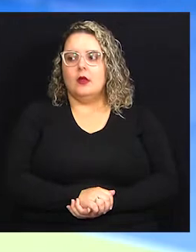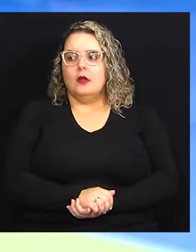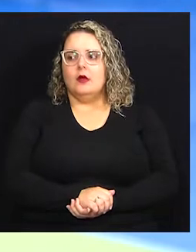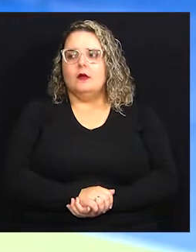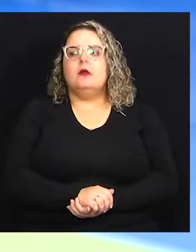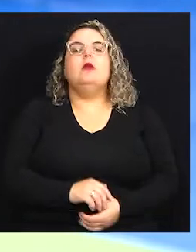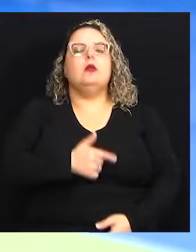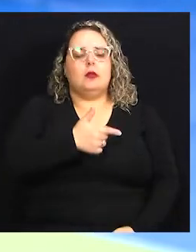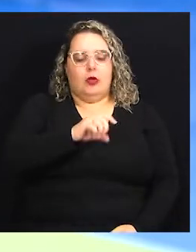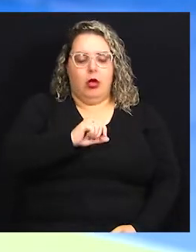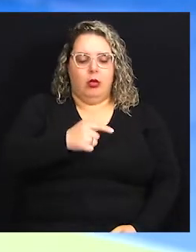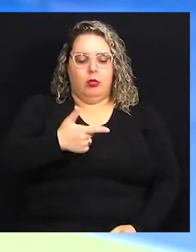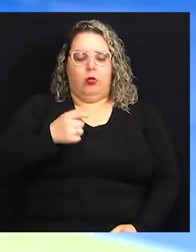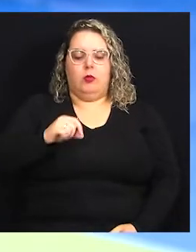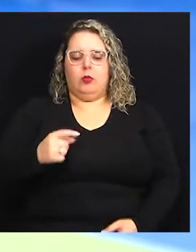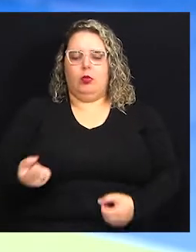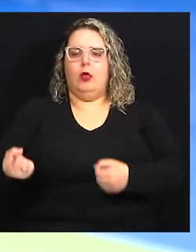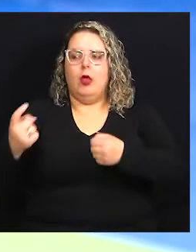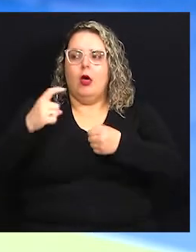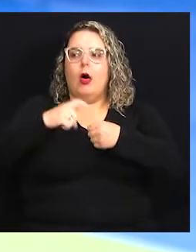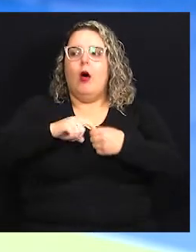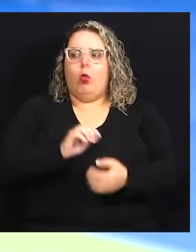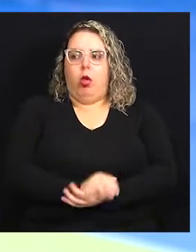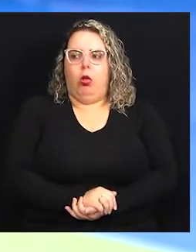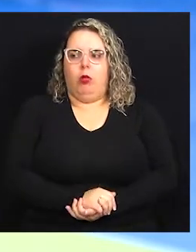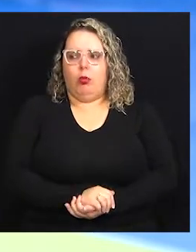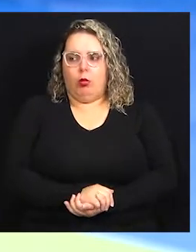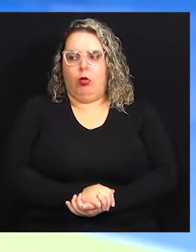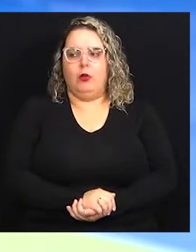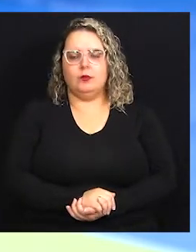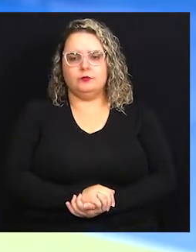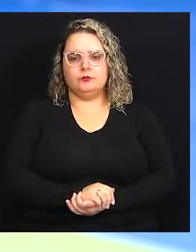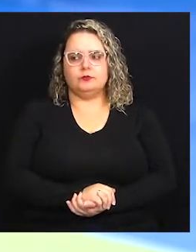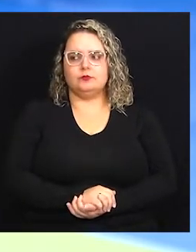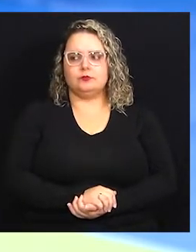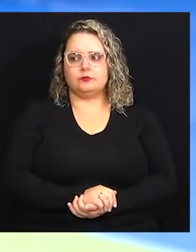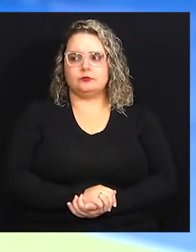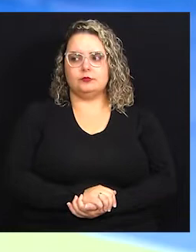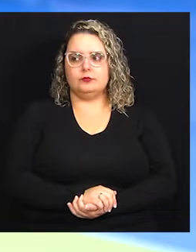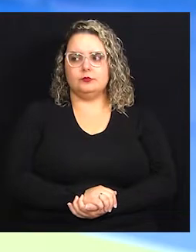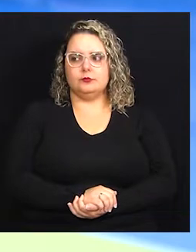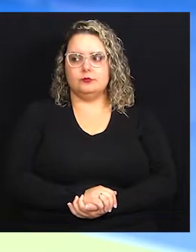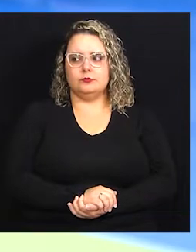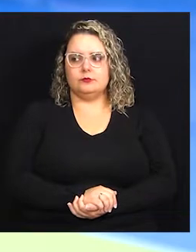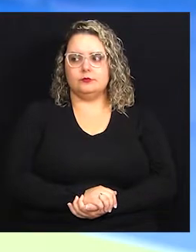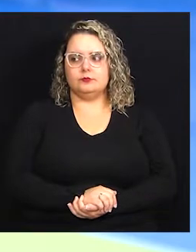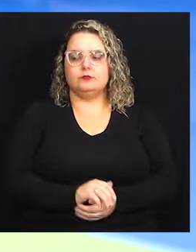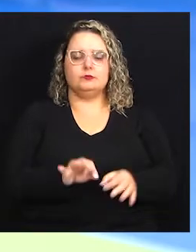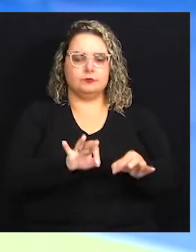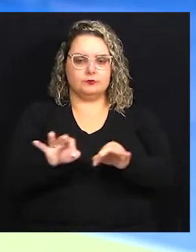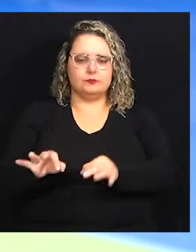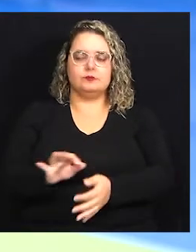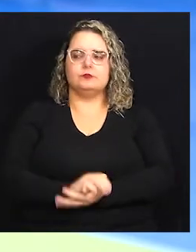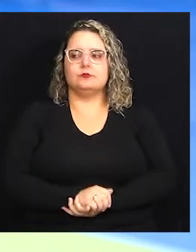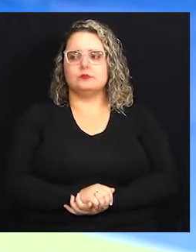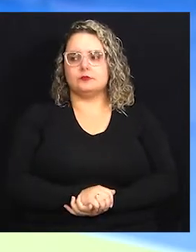E em 2020 retornei, né, consegui apaziguar as coisas, retornei, voltou eu, Tica, né, com um projeto,